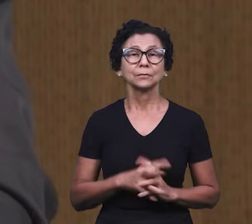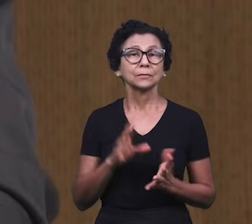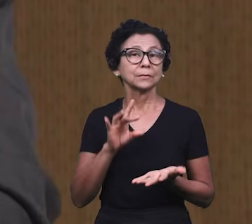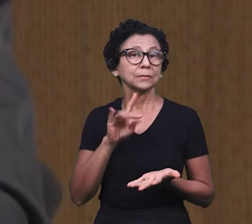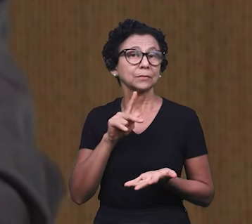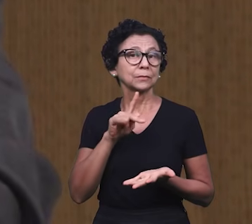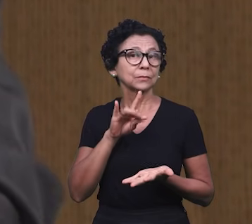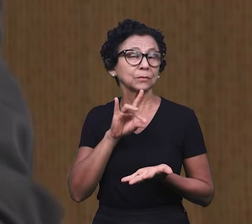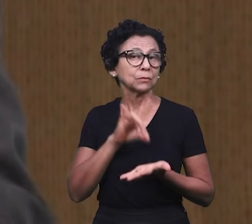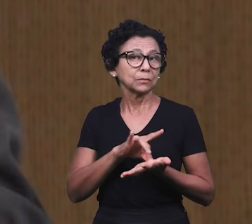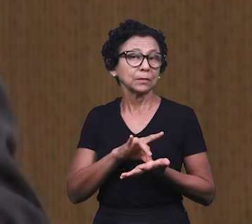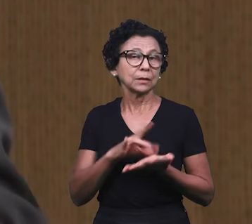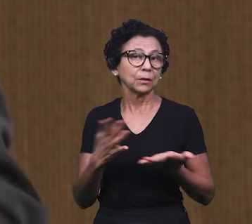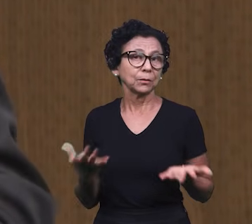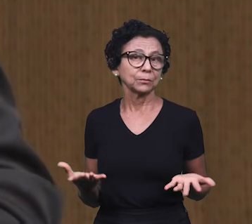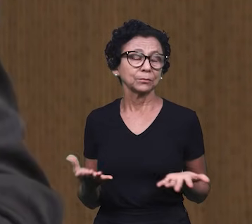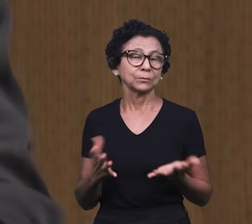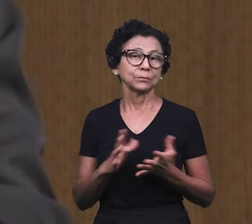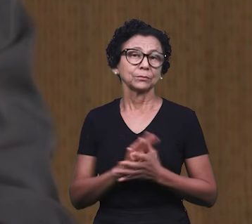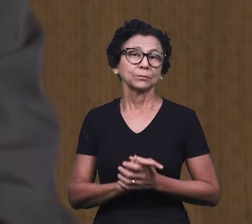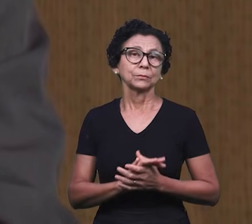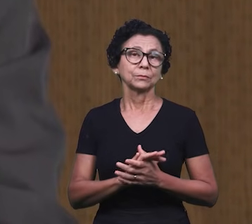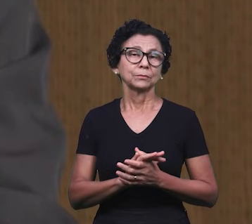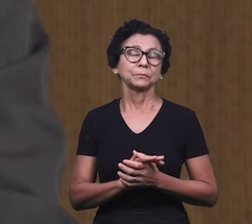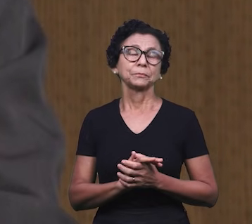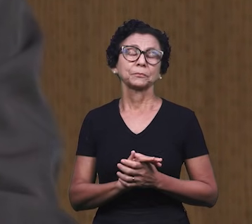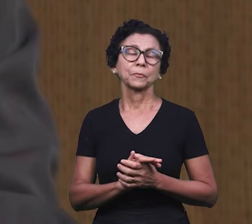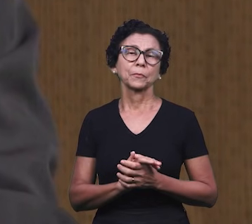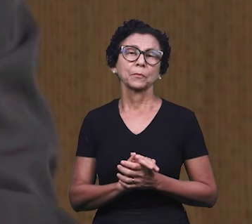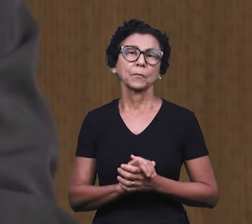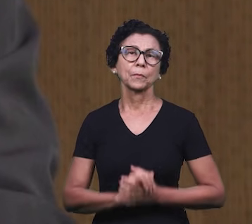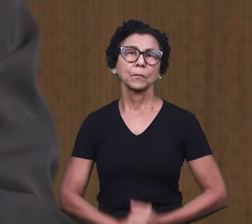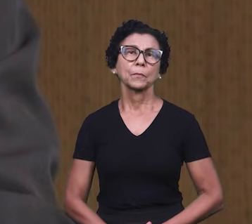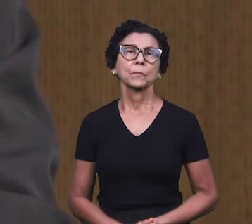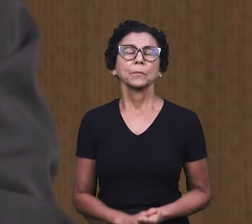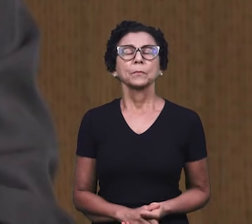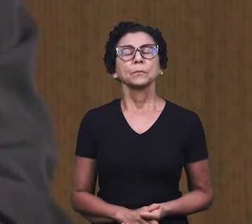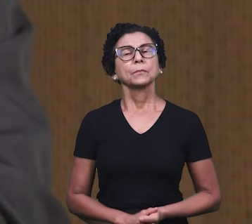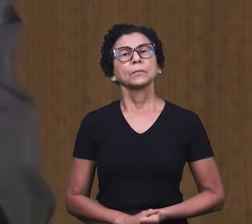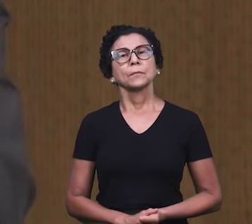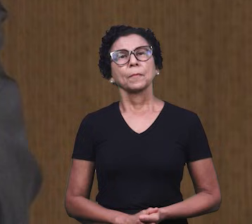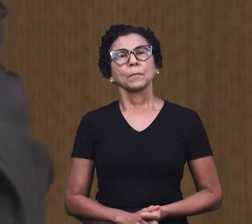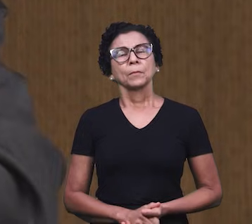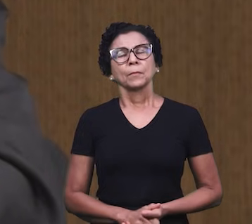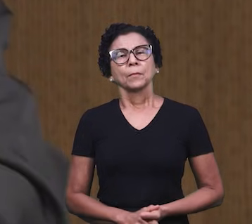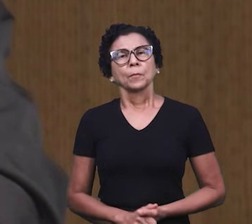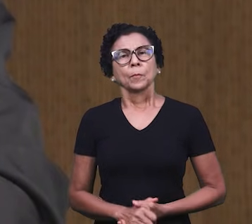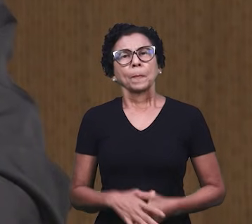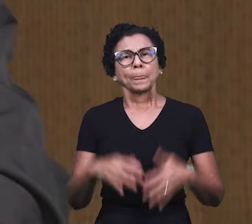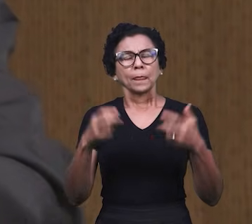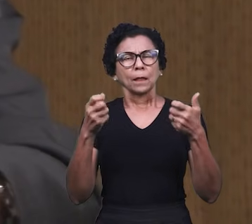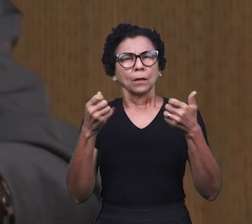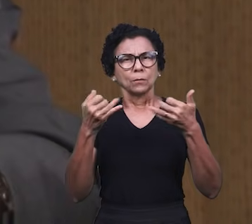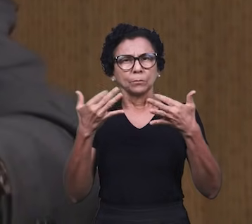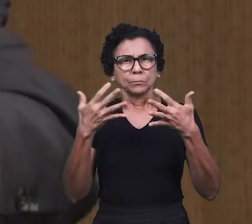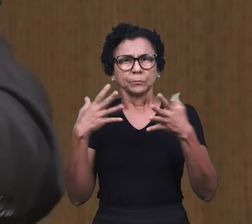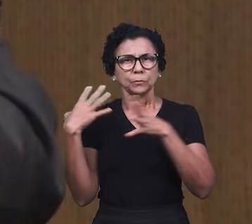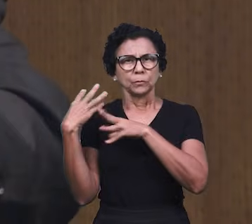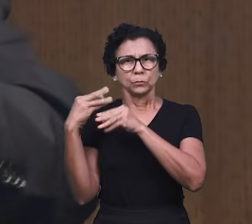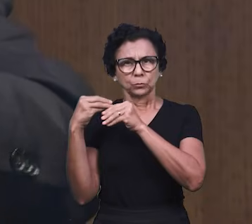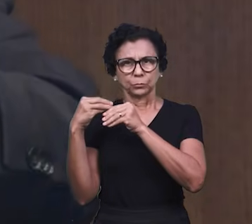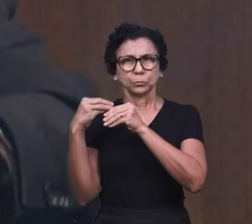é, né? Mas vamos fazer aqui, né, uma explicação